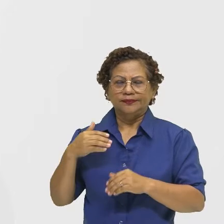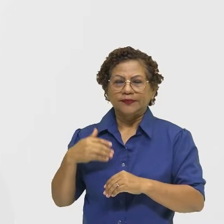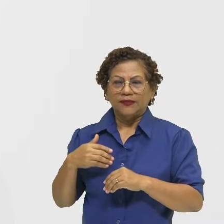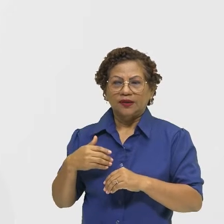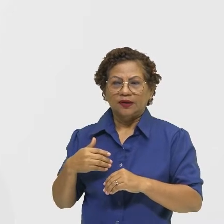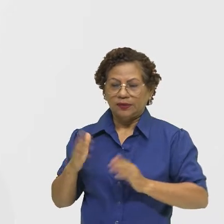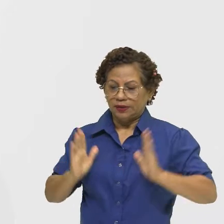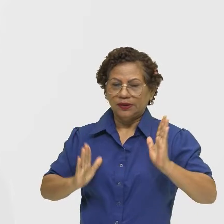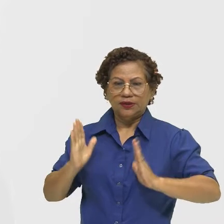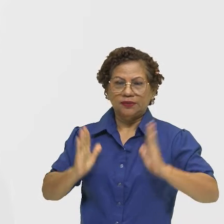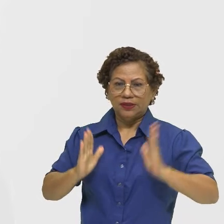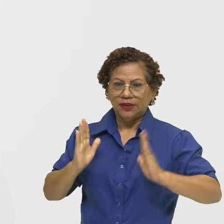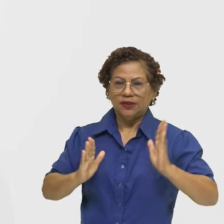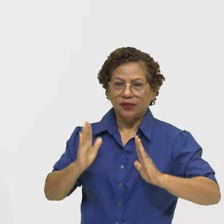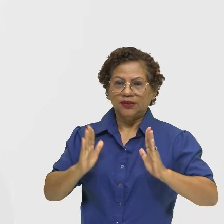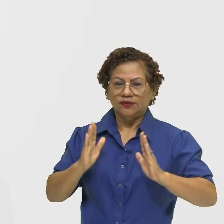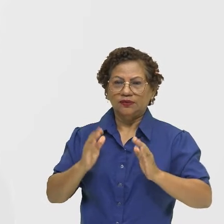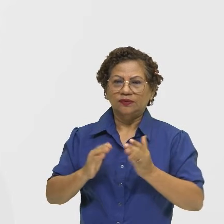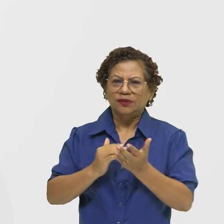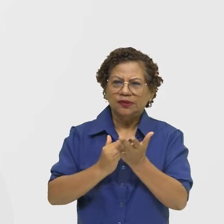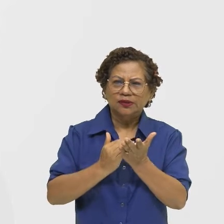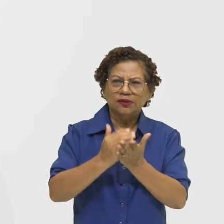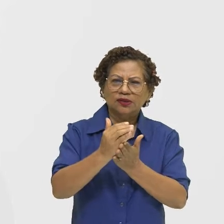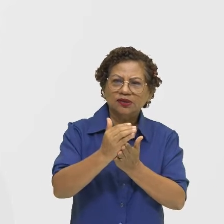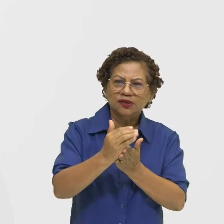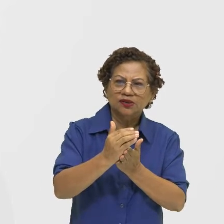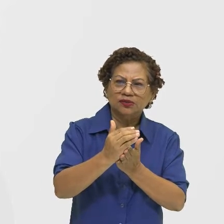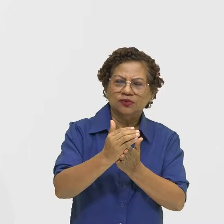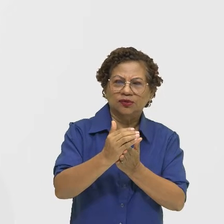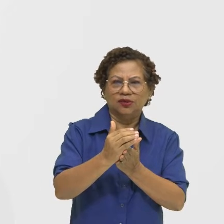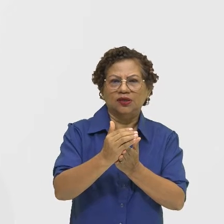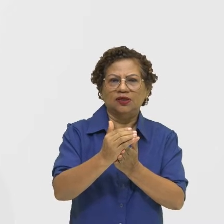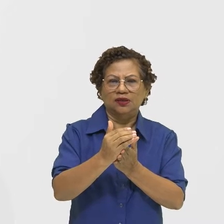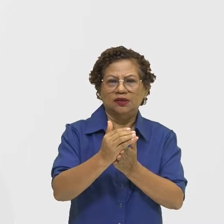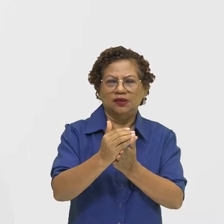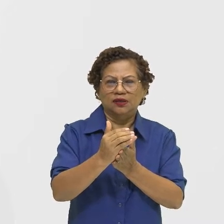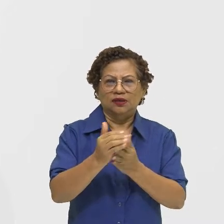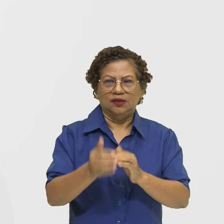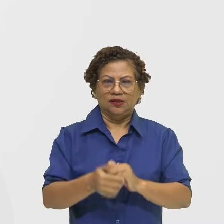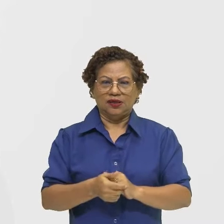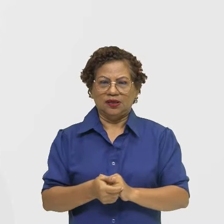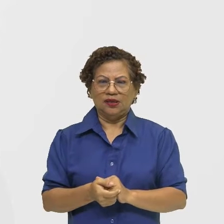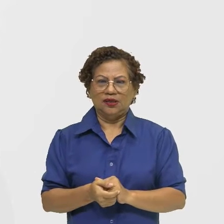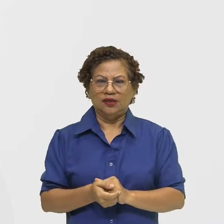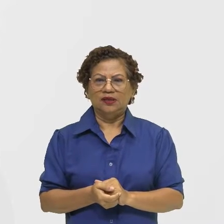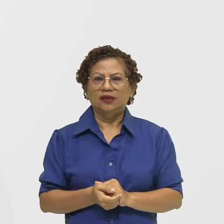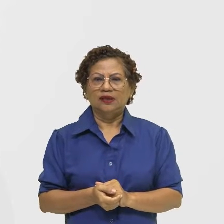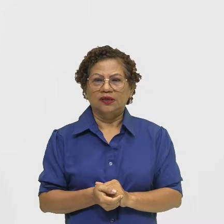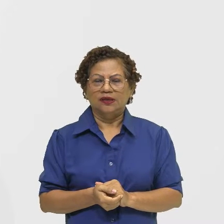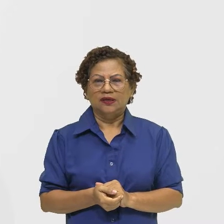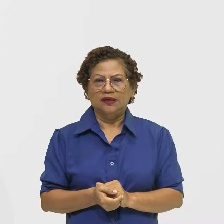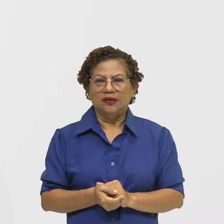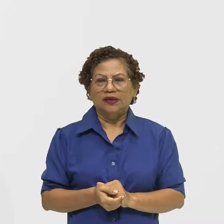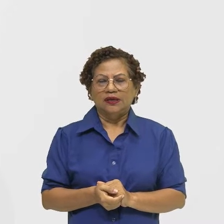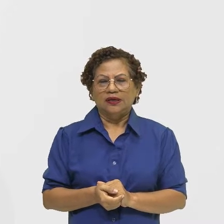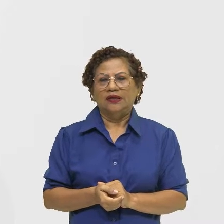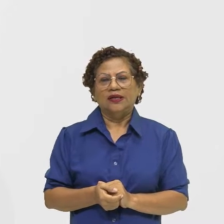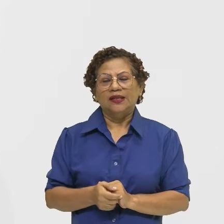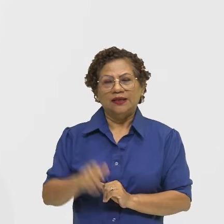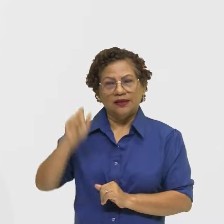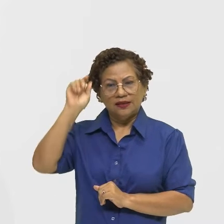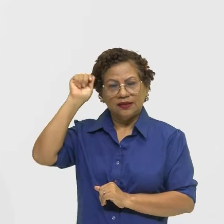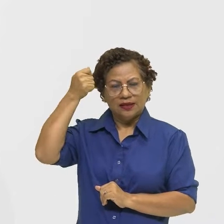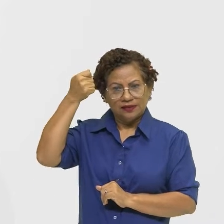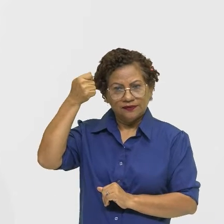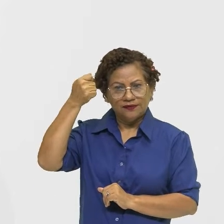nesse período que surgiram as primeiras espécies de hominídeos, provavelmente na África. Nesta